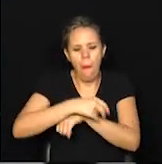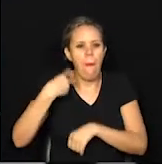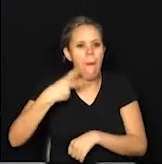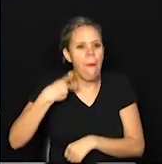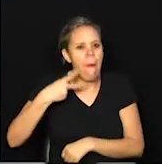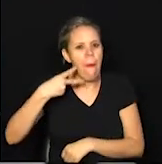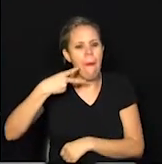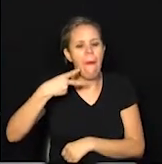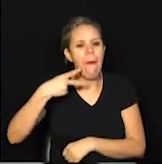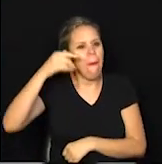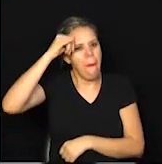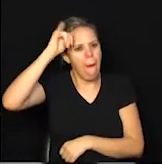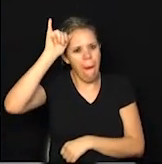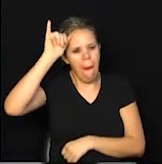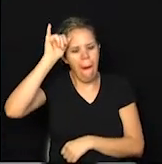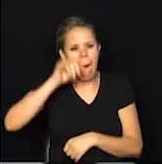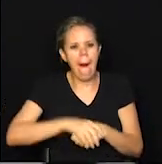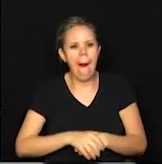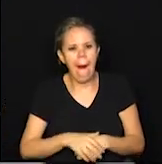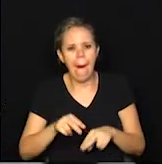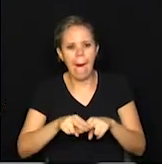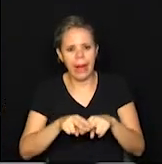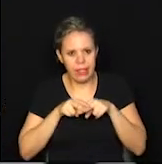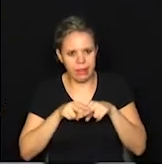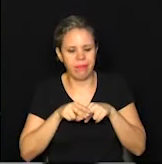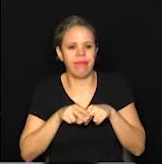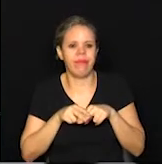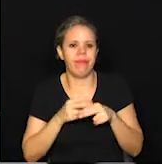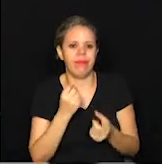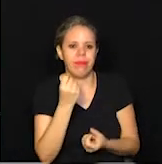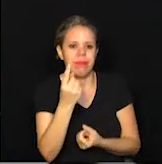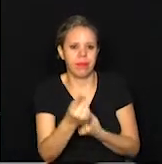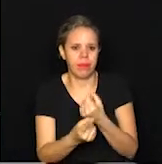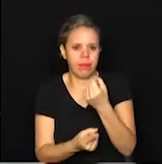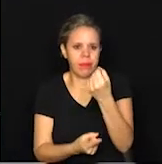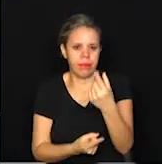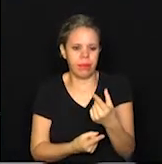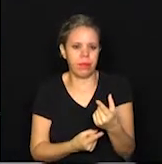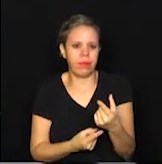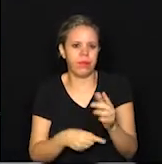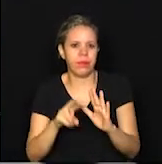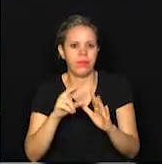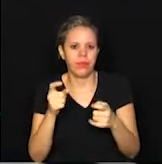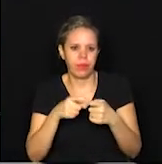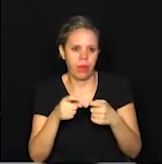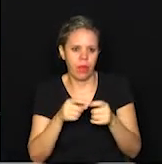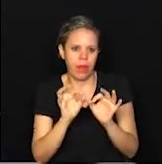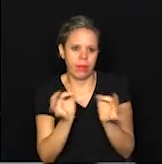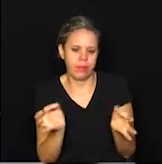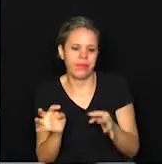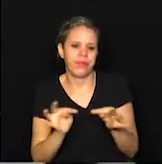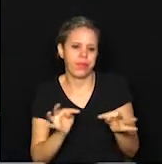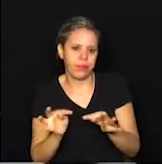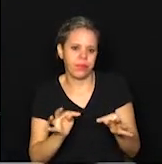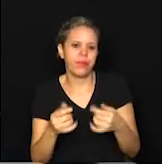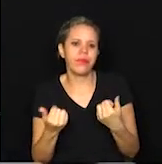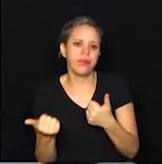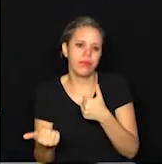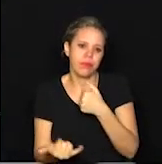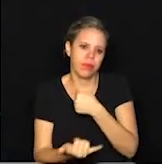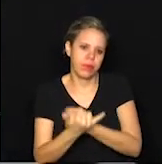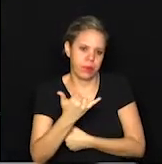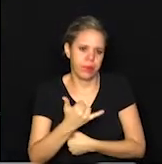Paulo Búfalo, que por conta de questões relacionadas a um procedimento médico simples, teve que se